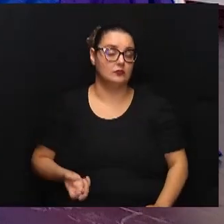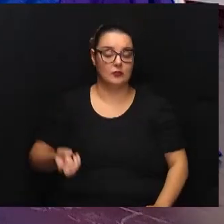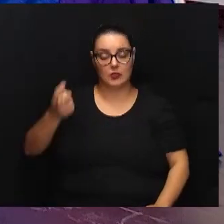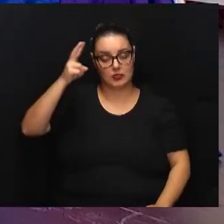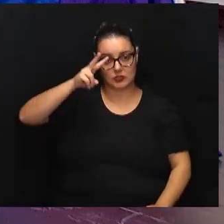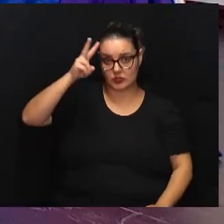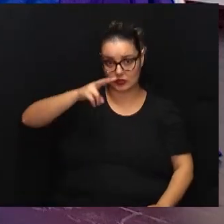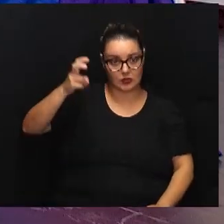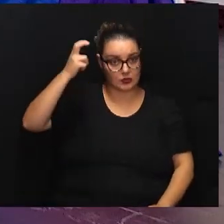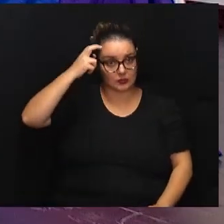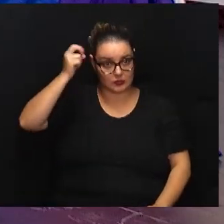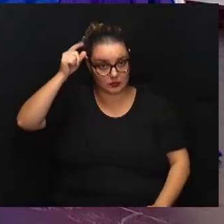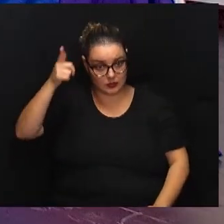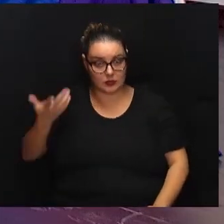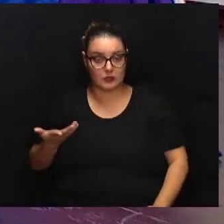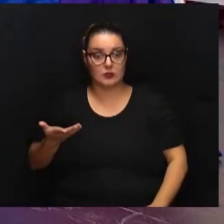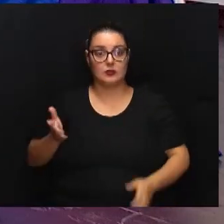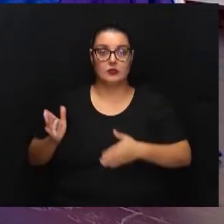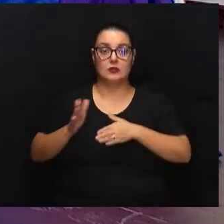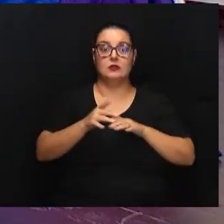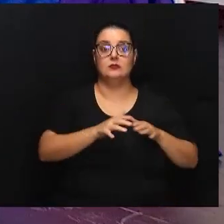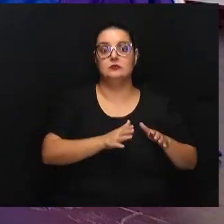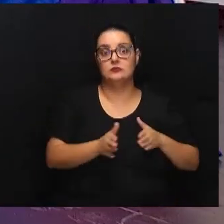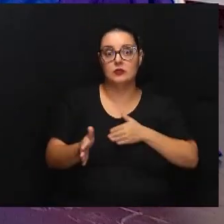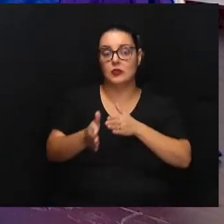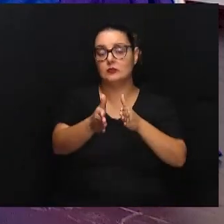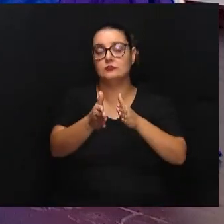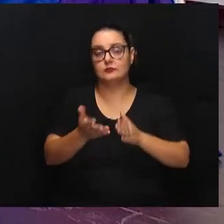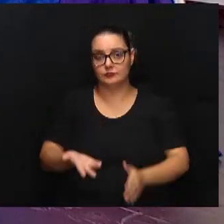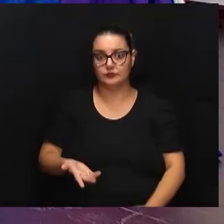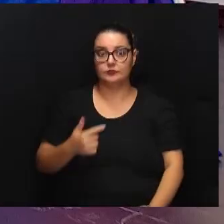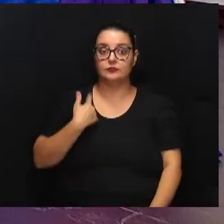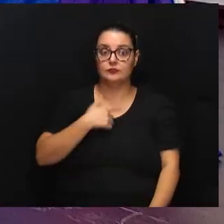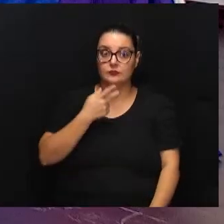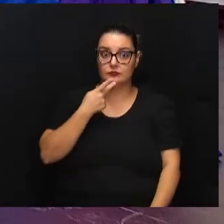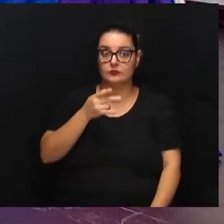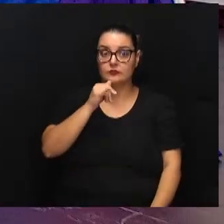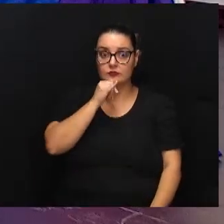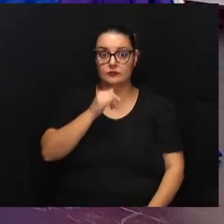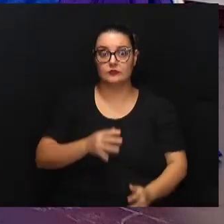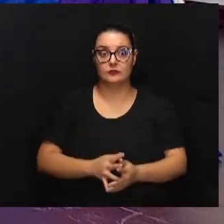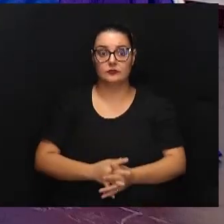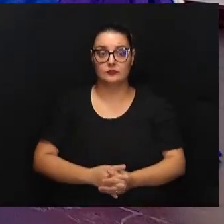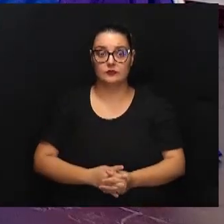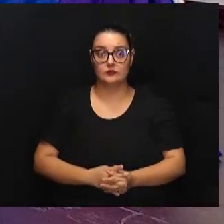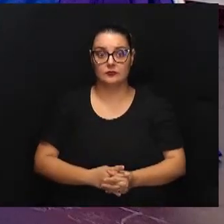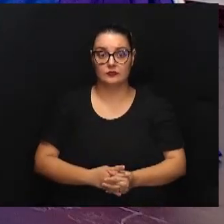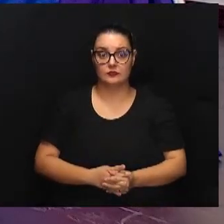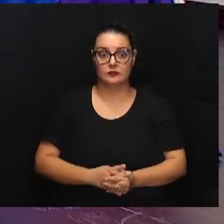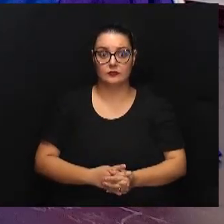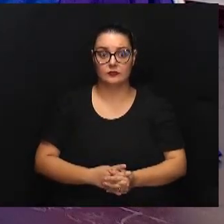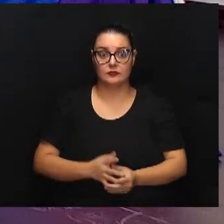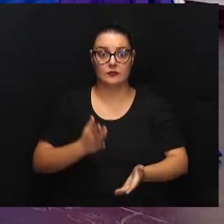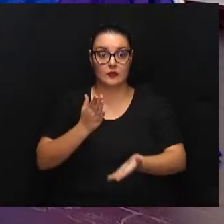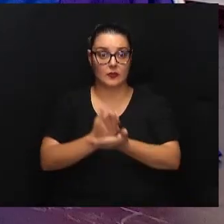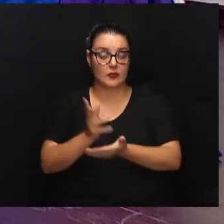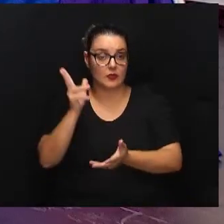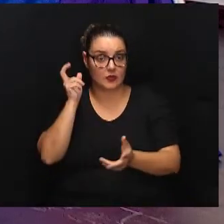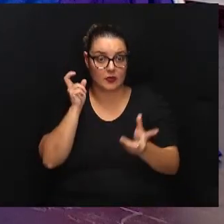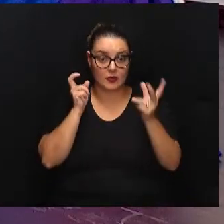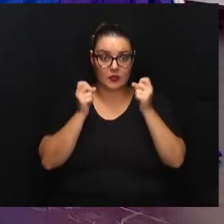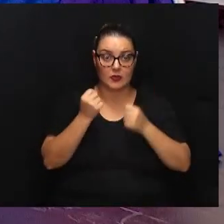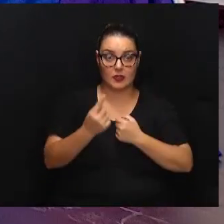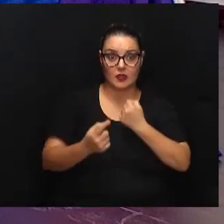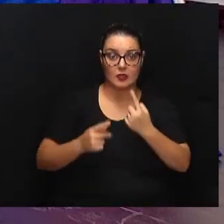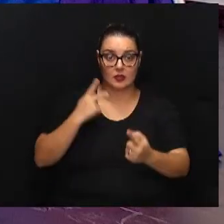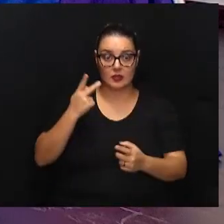lugares, a gente diz, por exemplo, da gente parar de ouvir de alguns vereadores lá da Câmara Municipal de